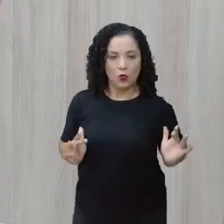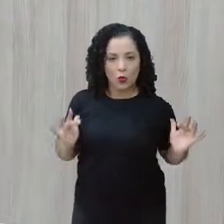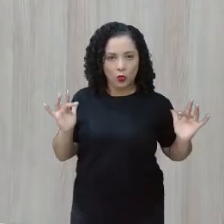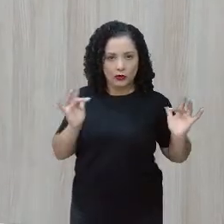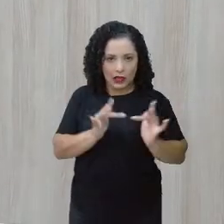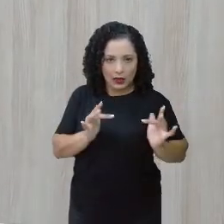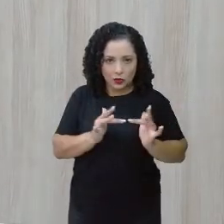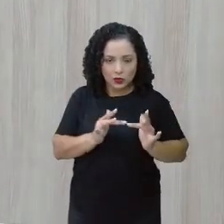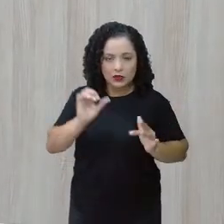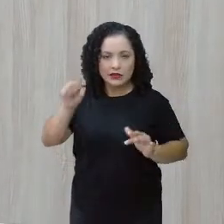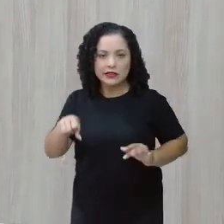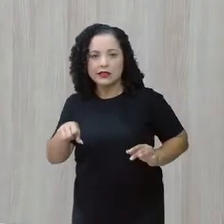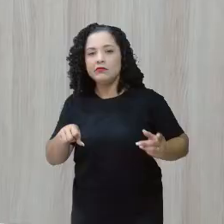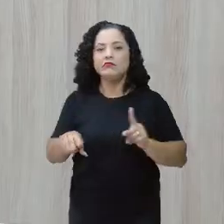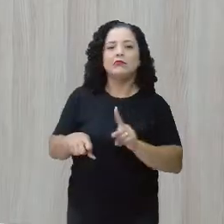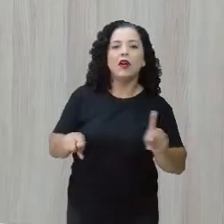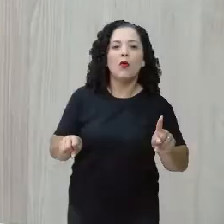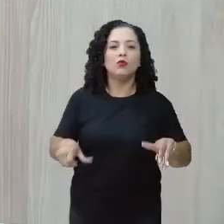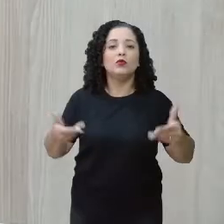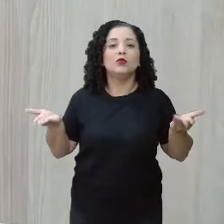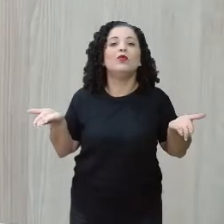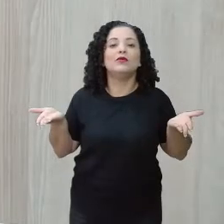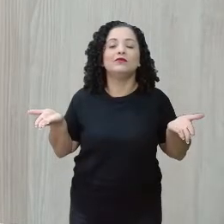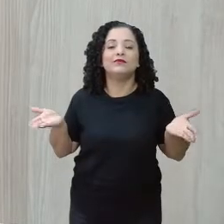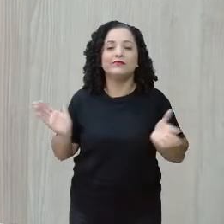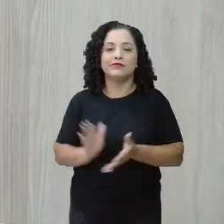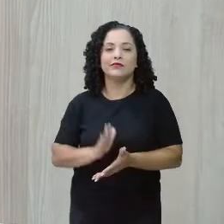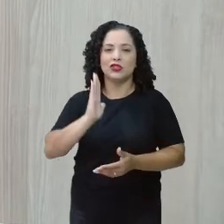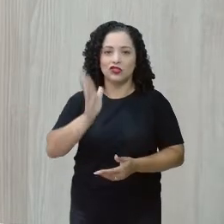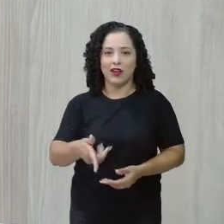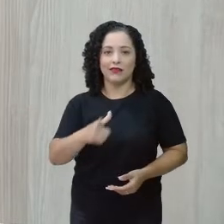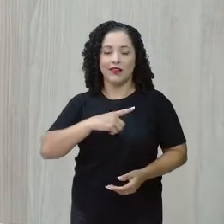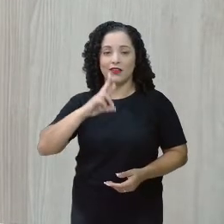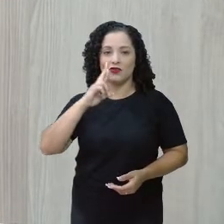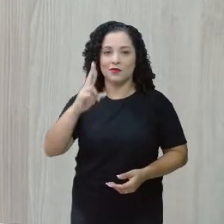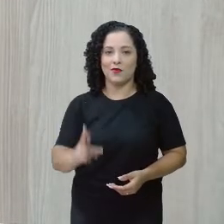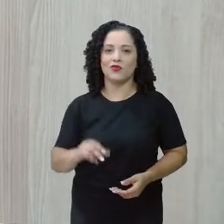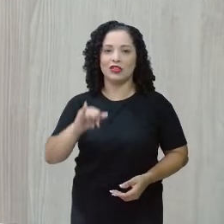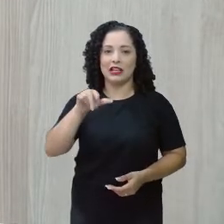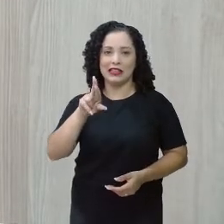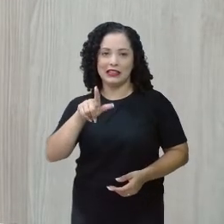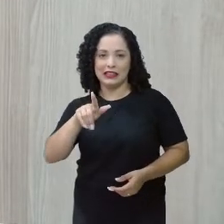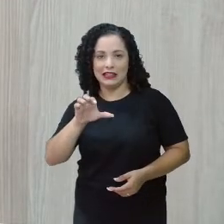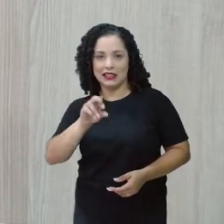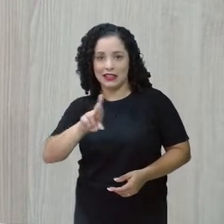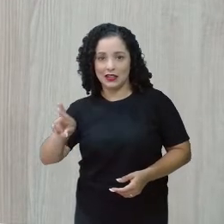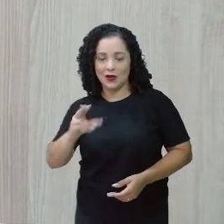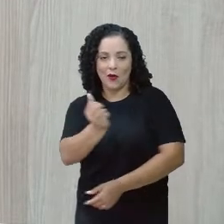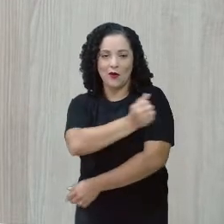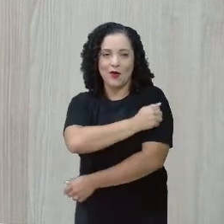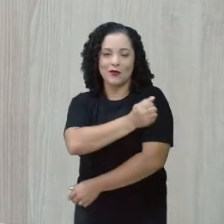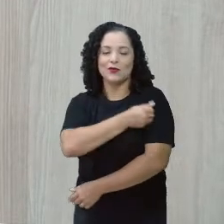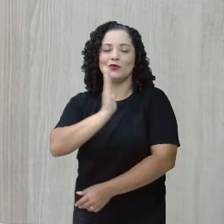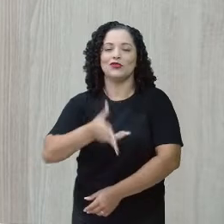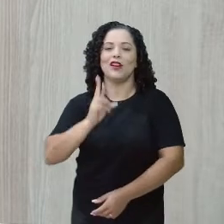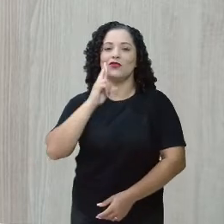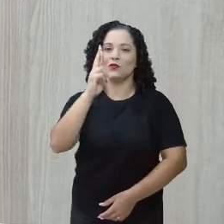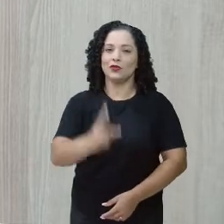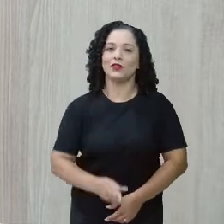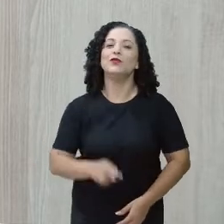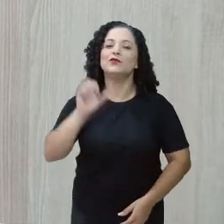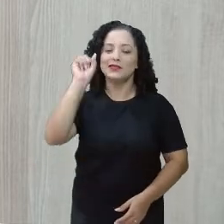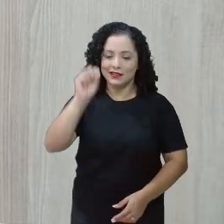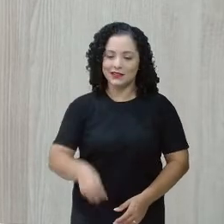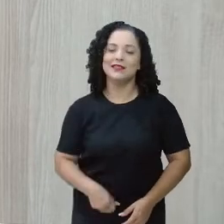esquerdo, sim ou não? Tem uma resposta já aqui, professora. O Igor está bem afiadinho aqui na resposta, ele já deu a resposta dele. Ele disse que